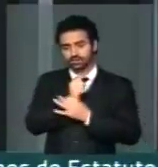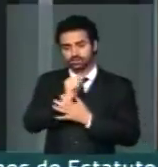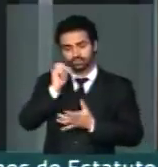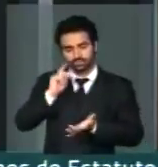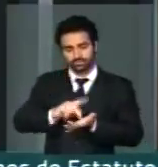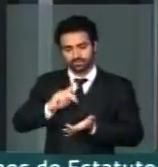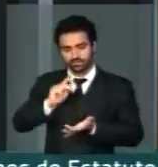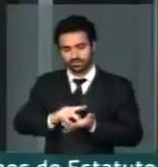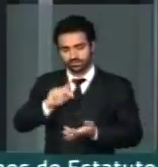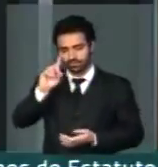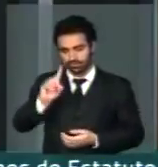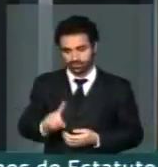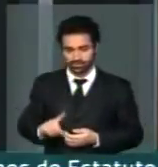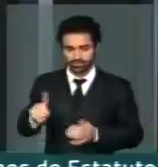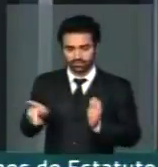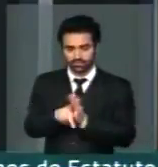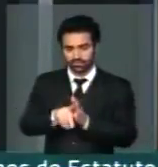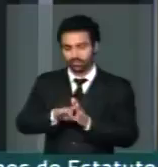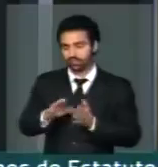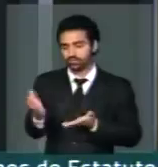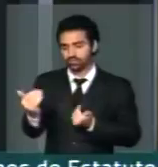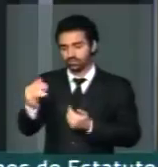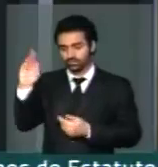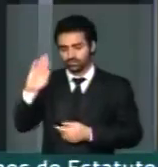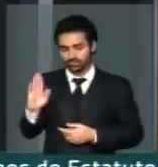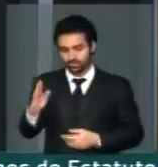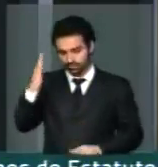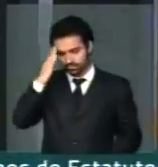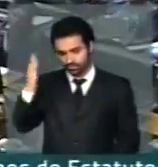verdadeira de direitos da juventude brasileira.